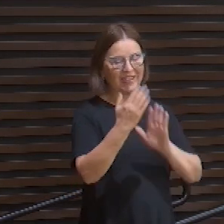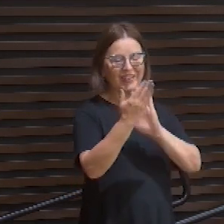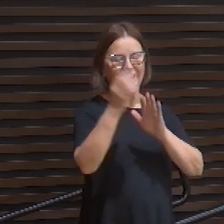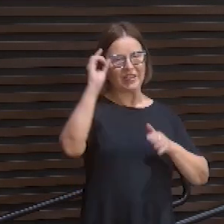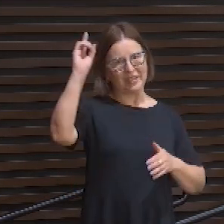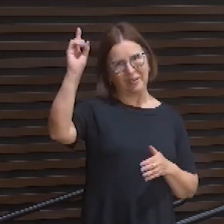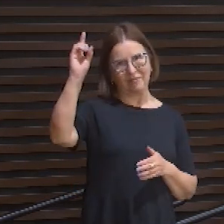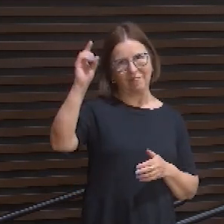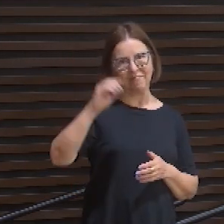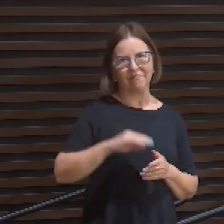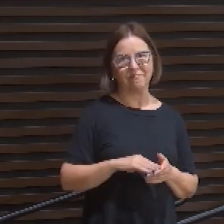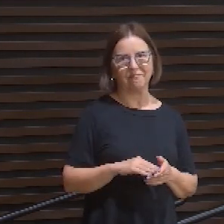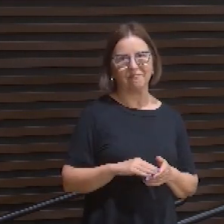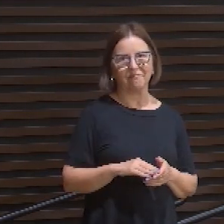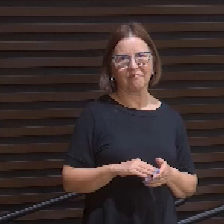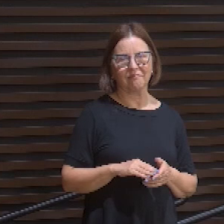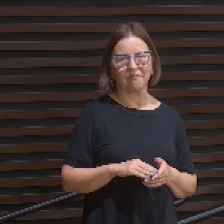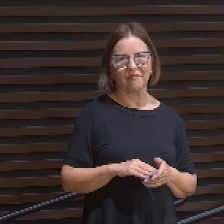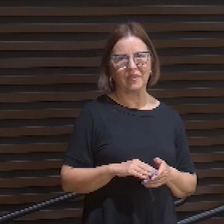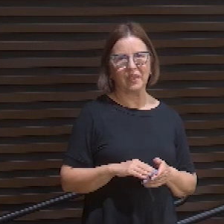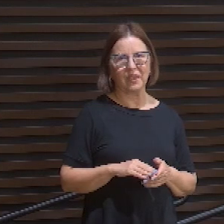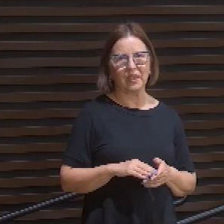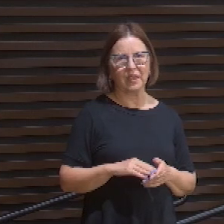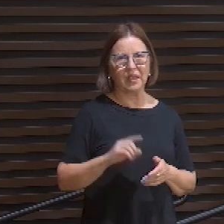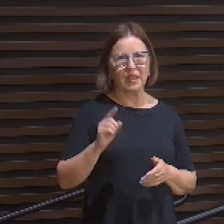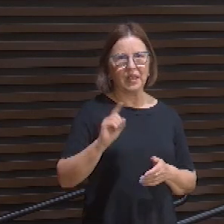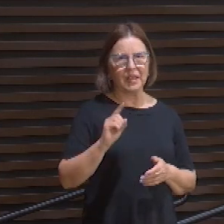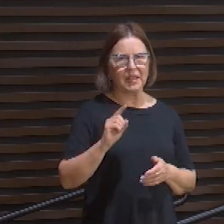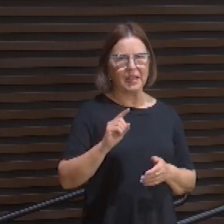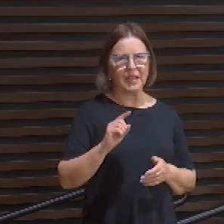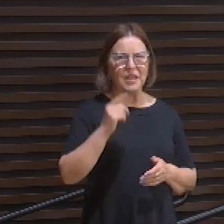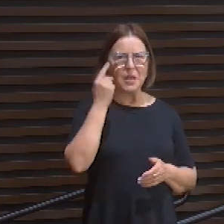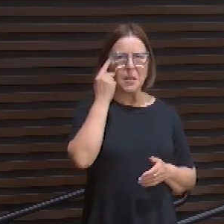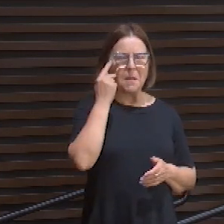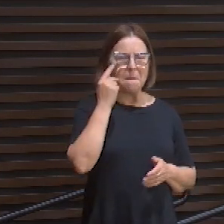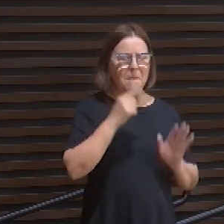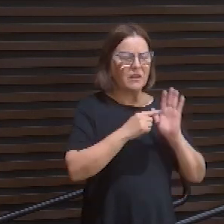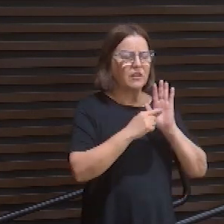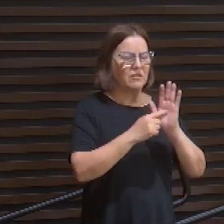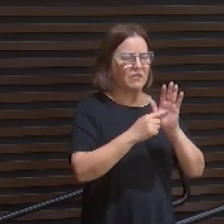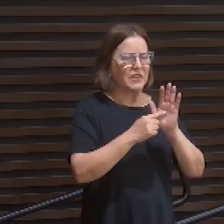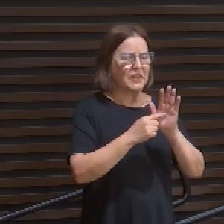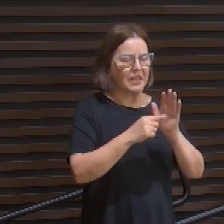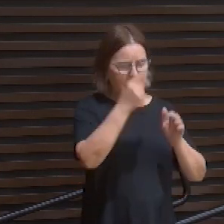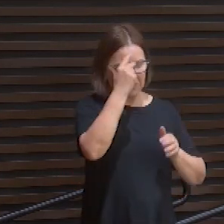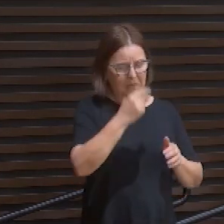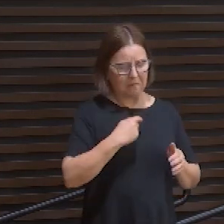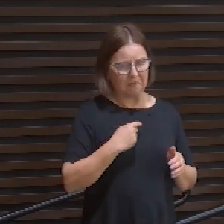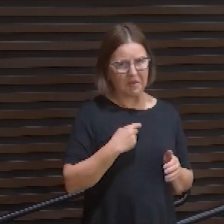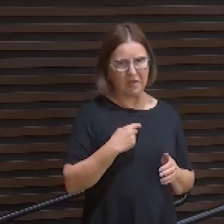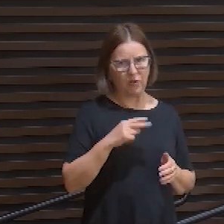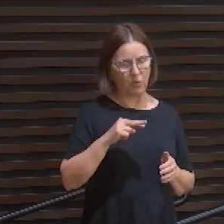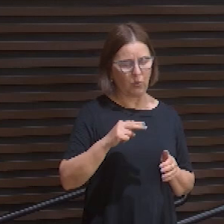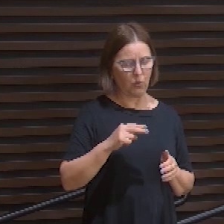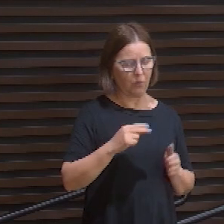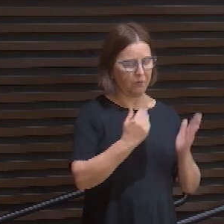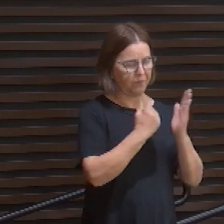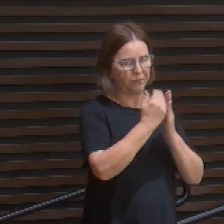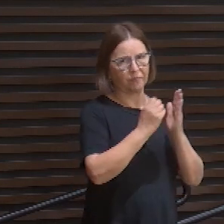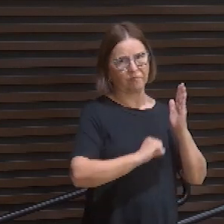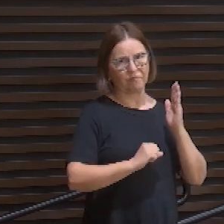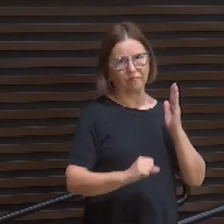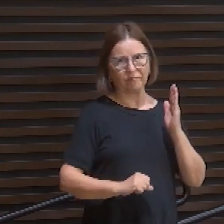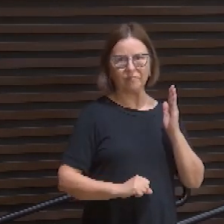Nem ainda para se oferecer a si mesmo muitas vezes, como o sumo sacerdote, cada ano entra no Santo